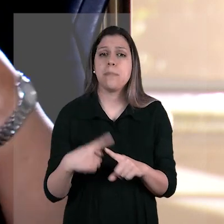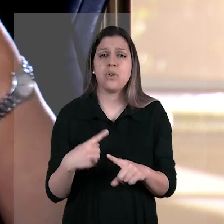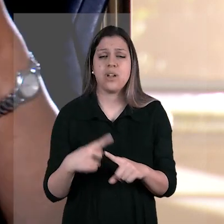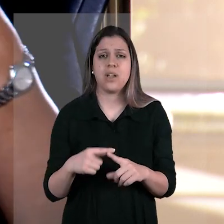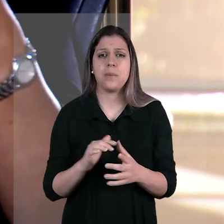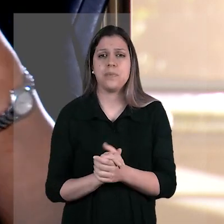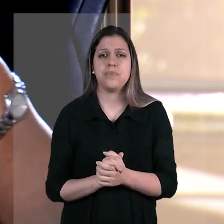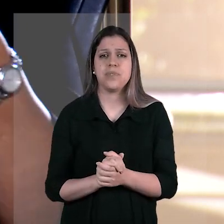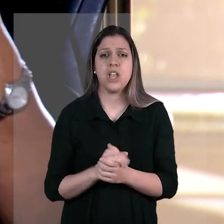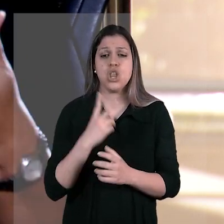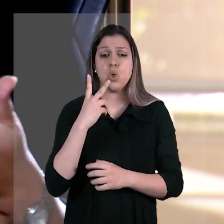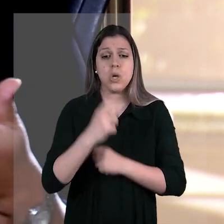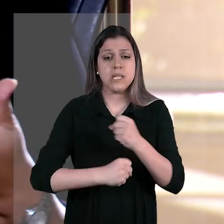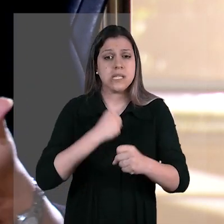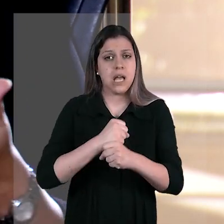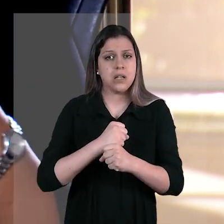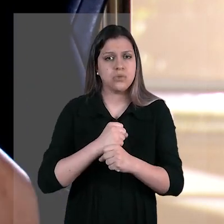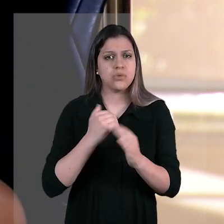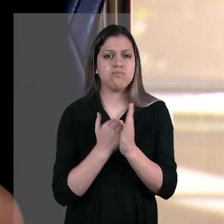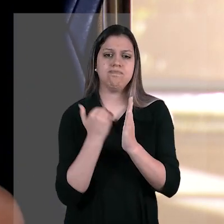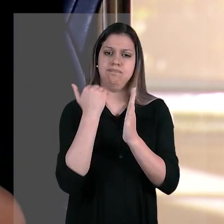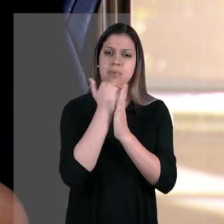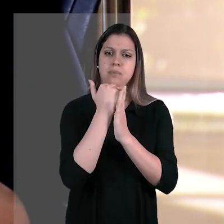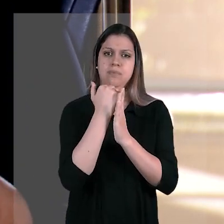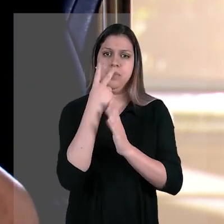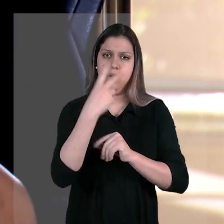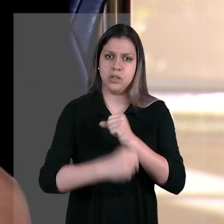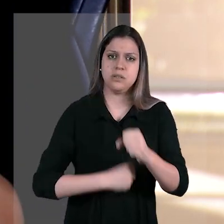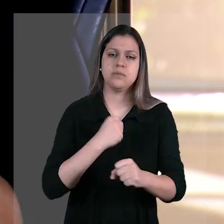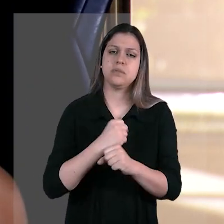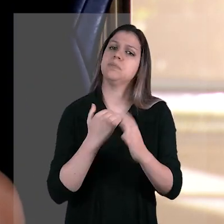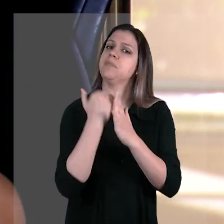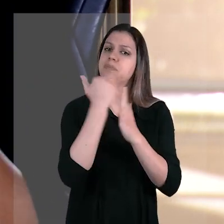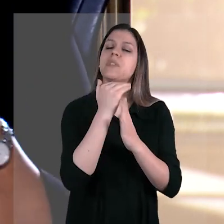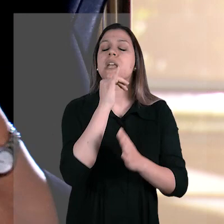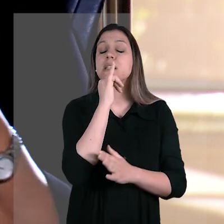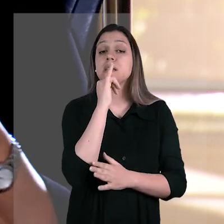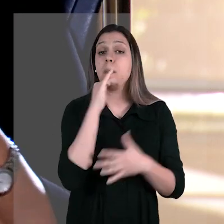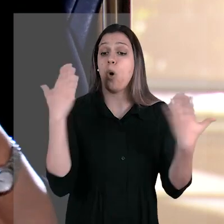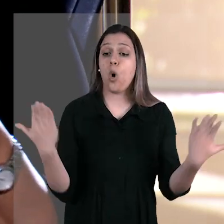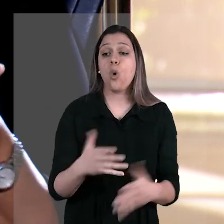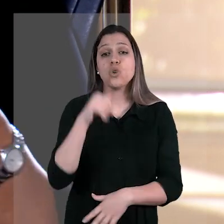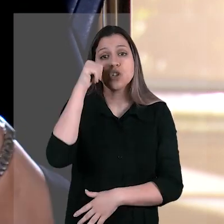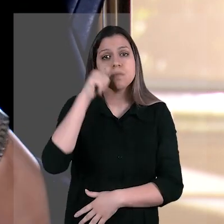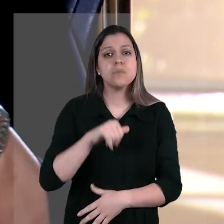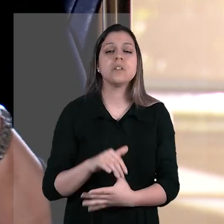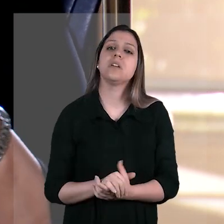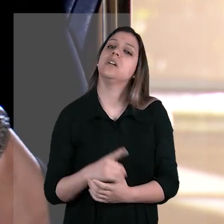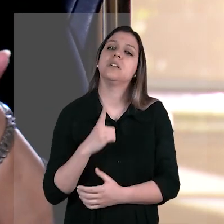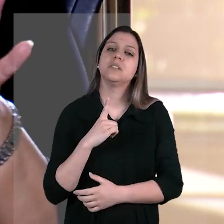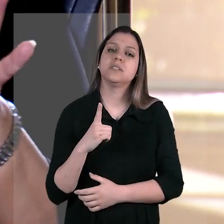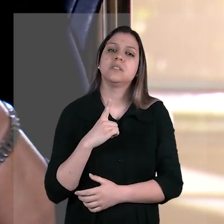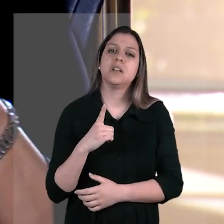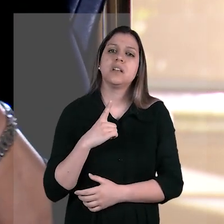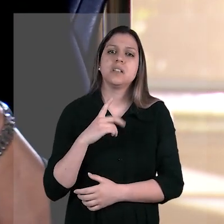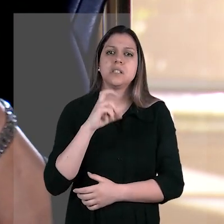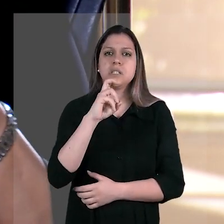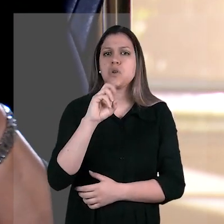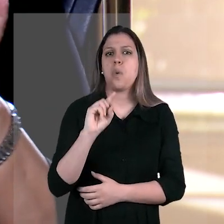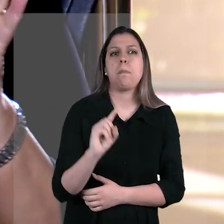anos ela vai aumentando 1 ponto. Então, como que funciona? Eu pegar hoje a mulher que ganha